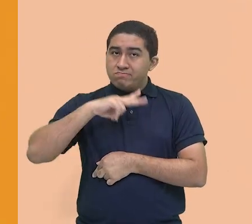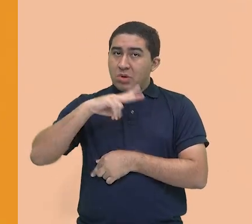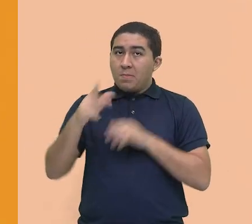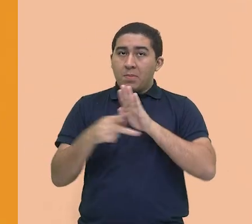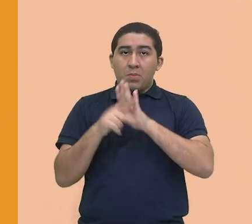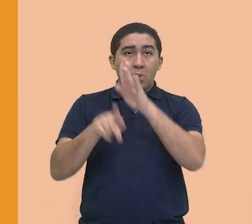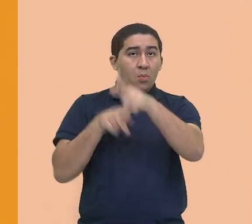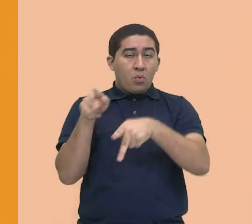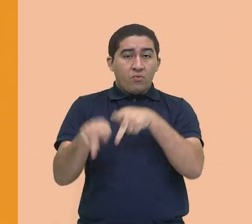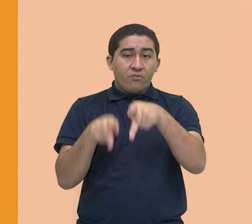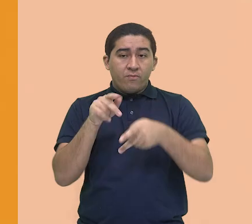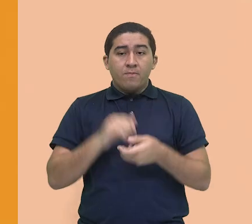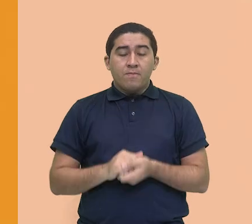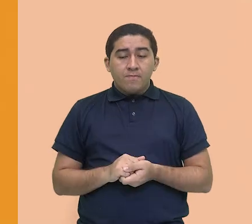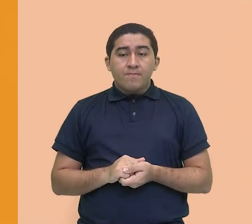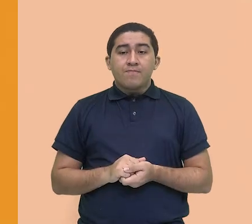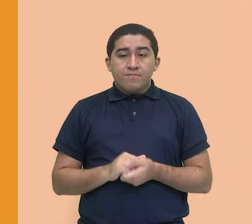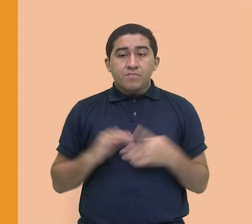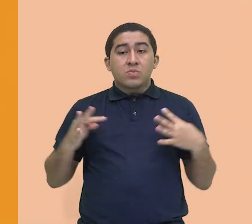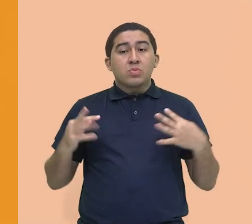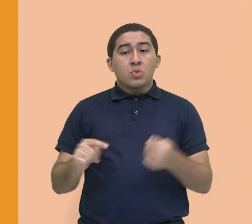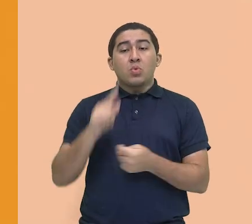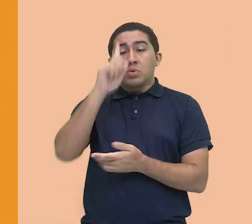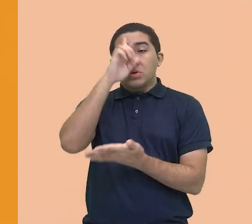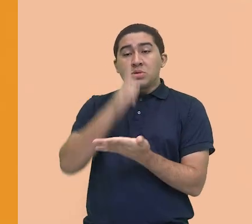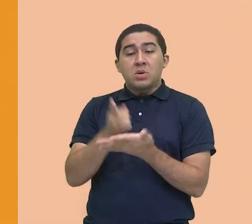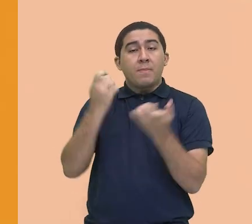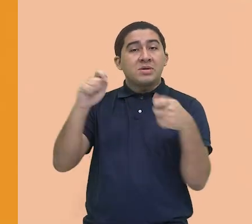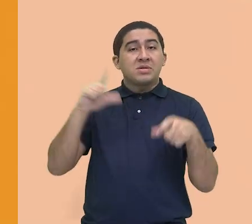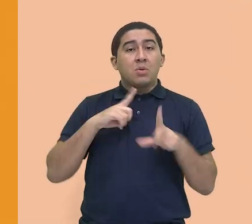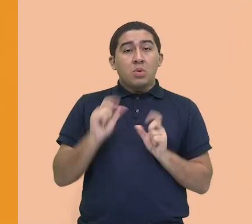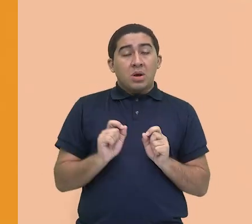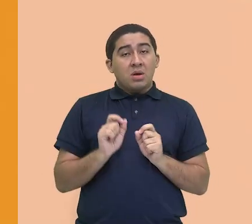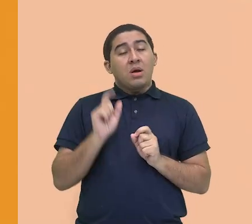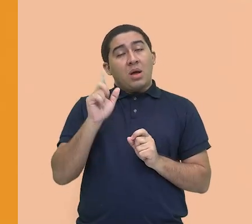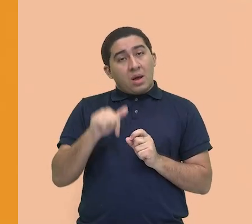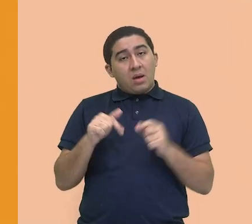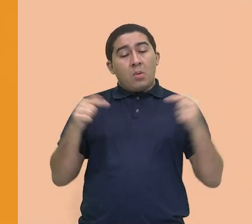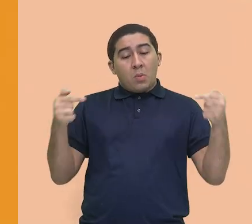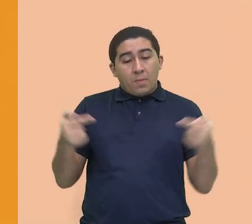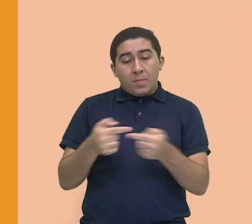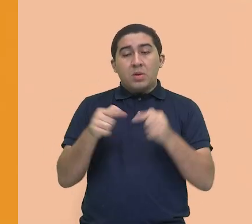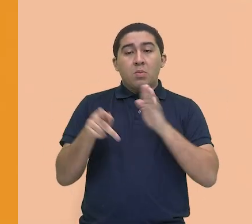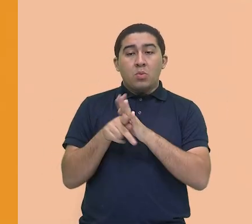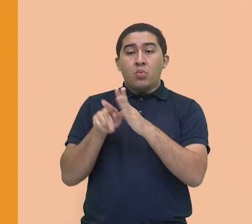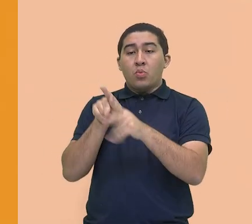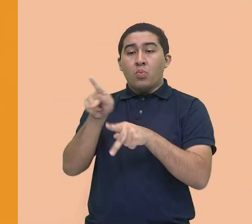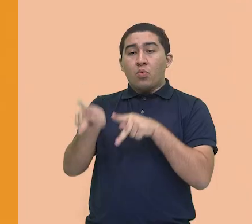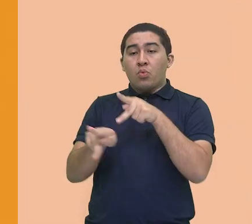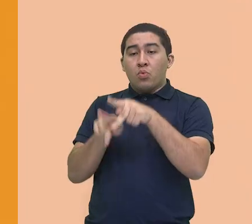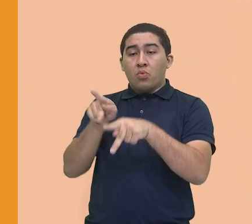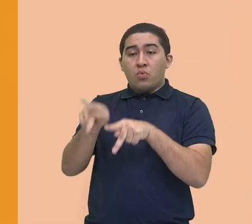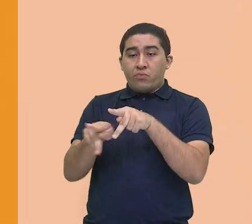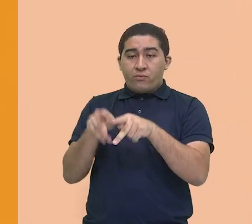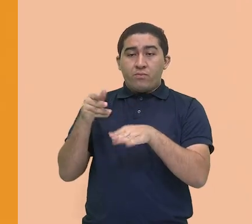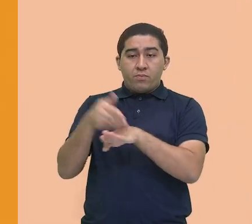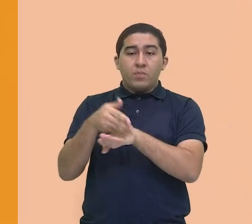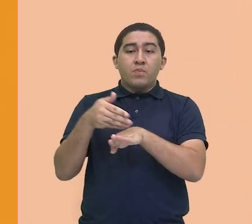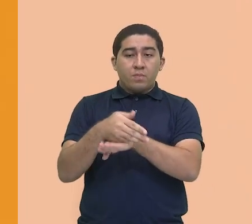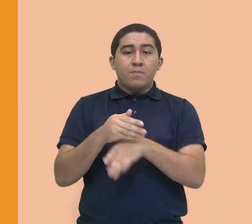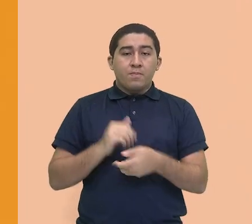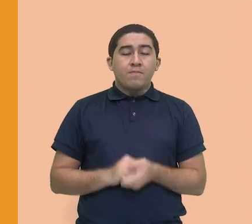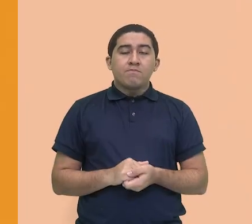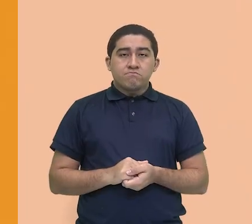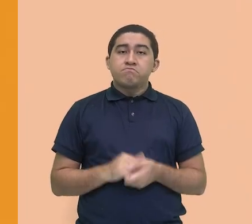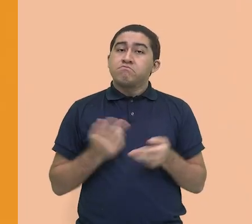governo. Então, todas as decisões devem ser tomadas com essa participação aí. Né